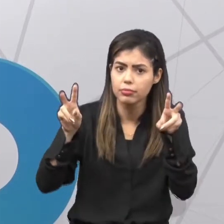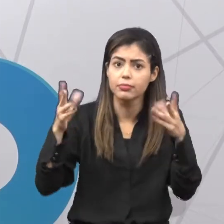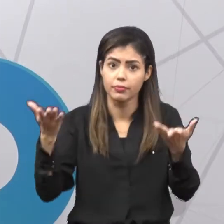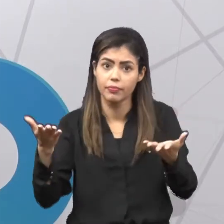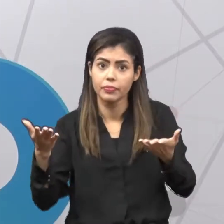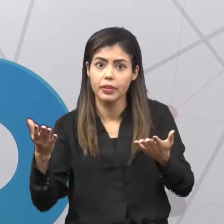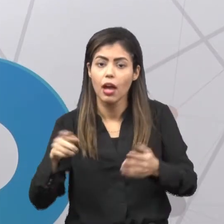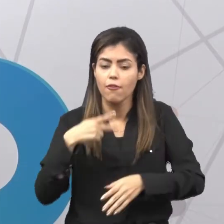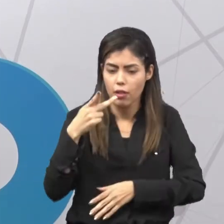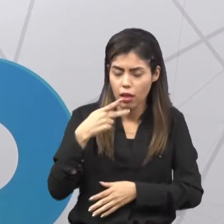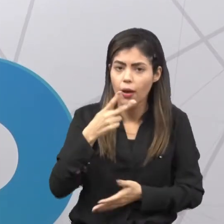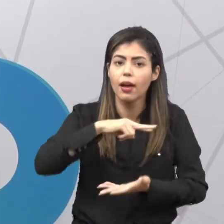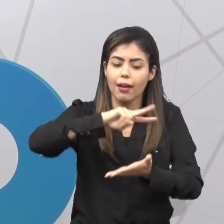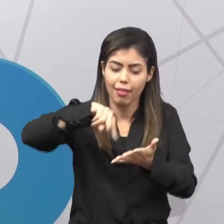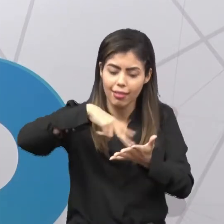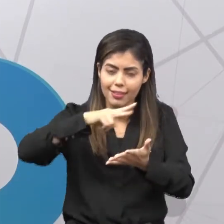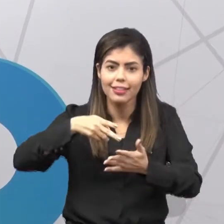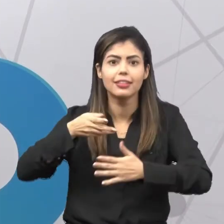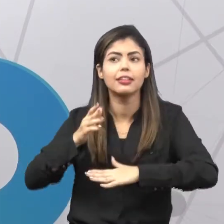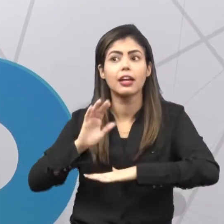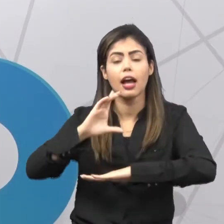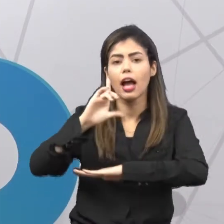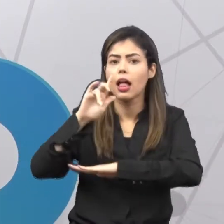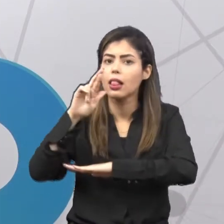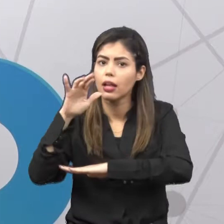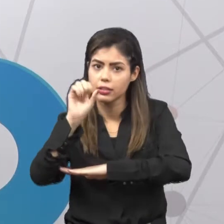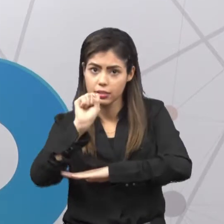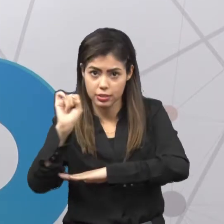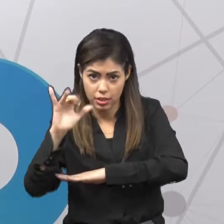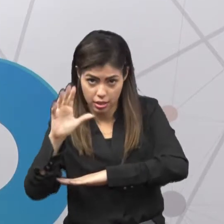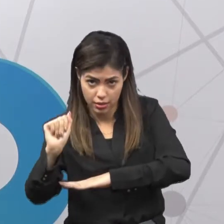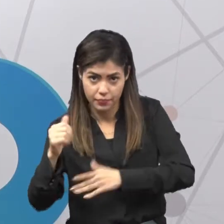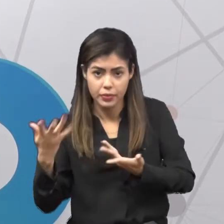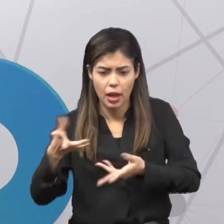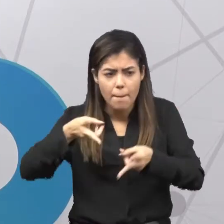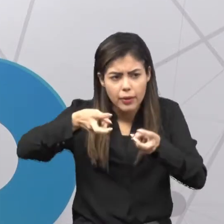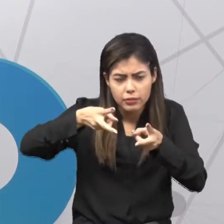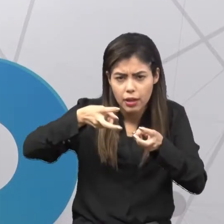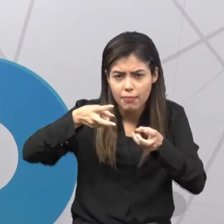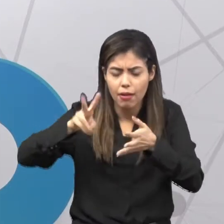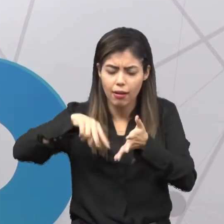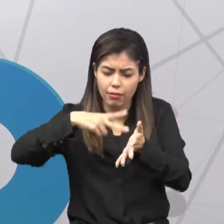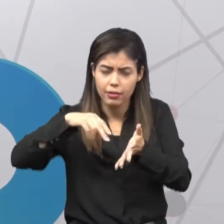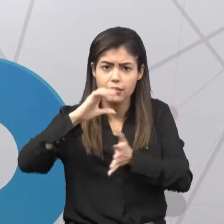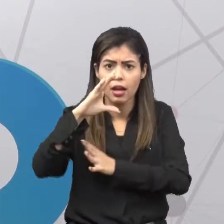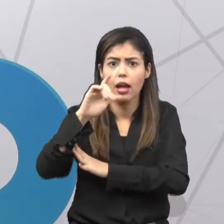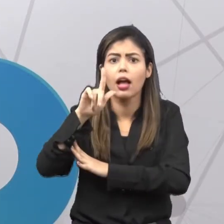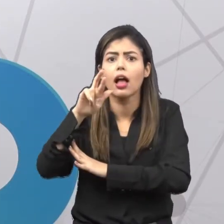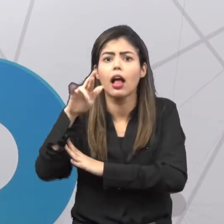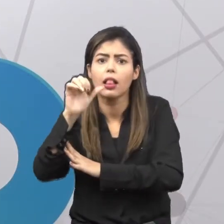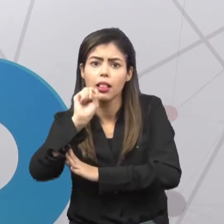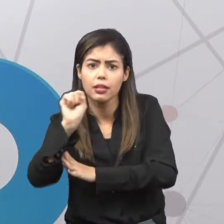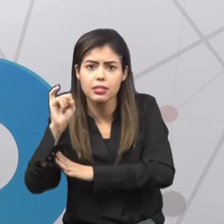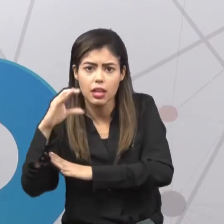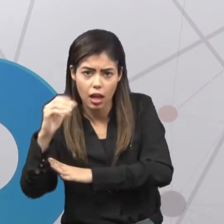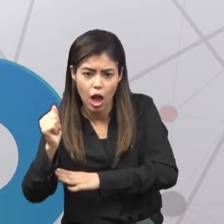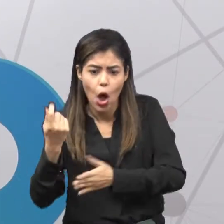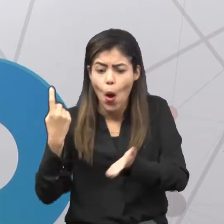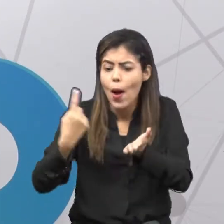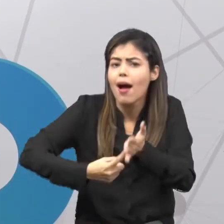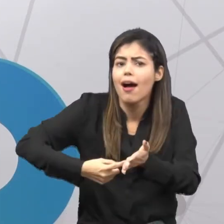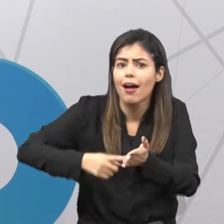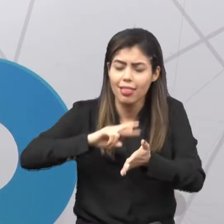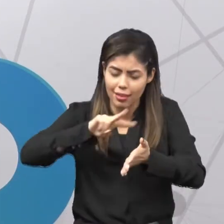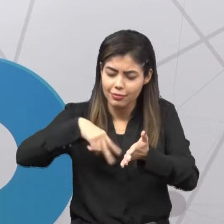estudamos. Nós falamos sobre a dança clássica e percebemos que a dança clássica foi um marco importante na história